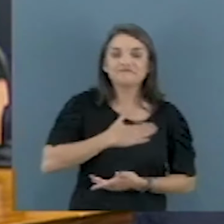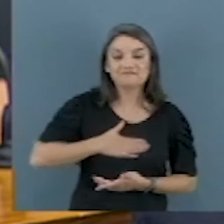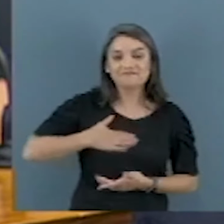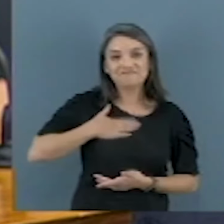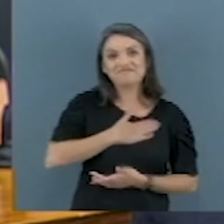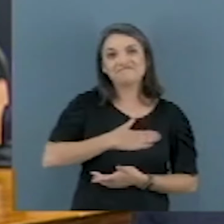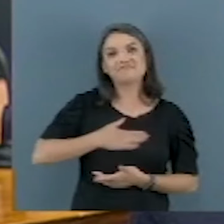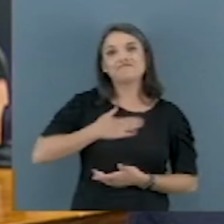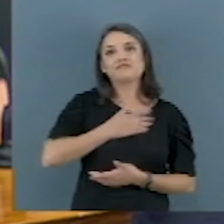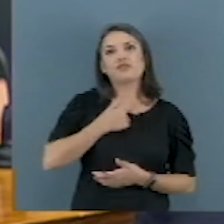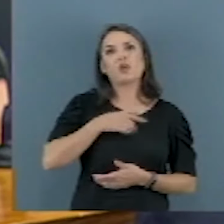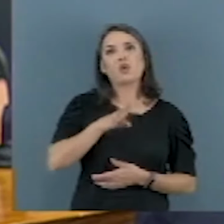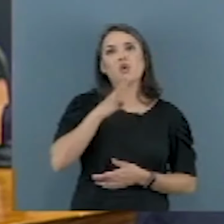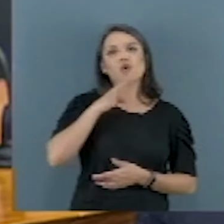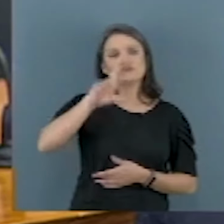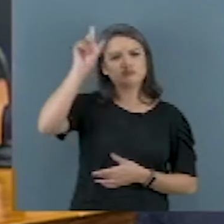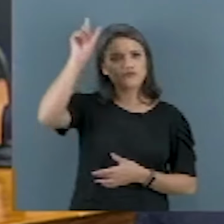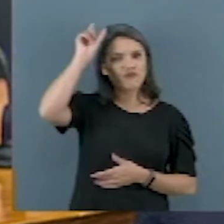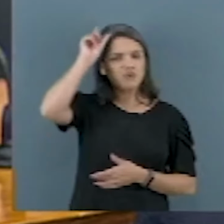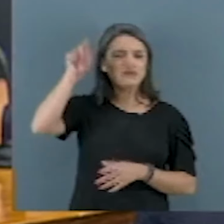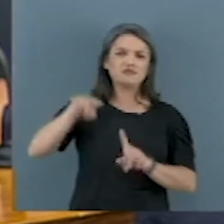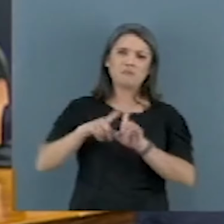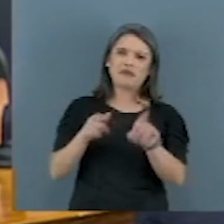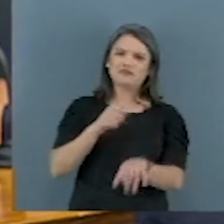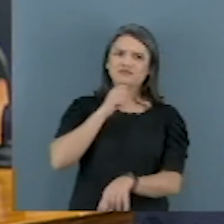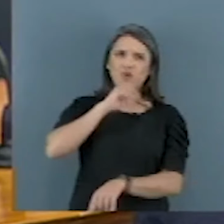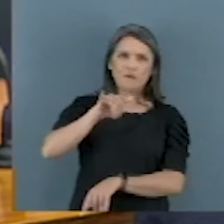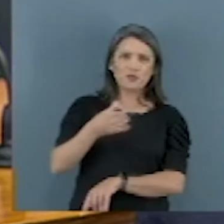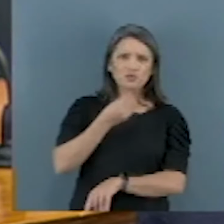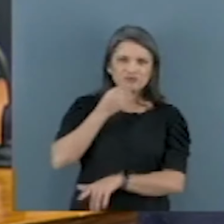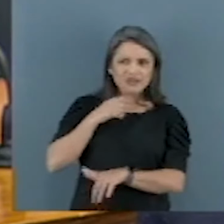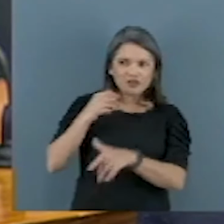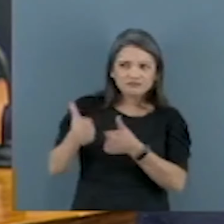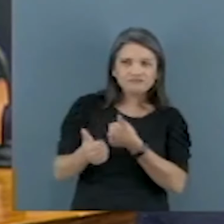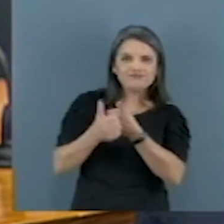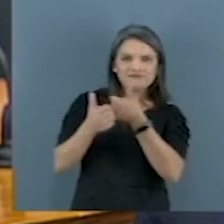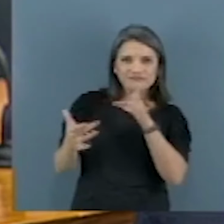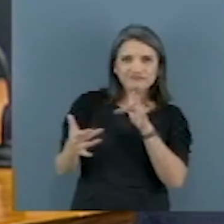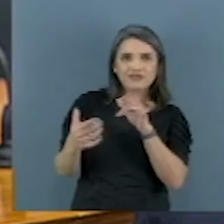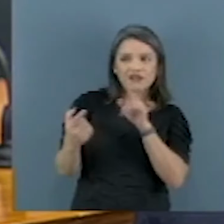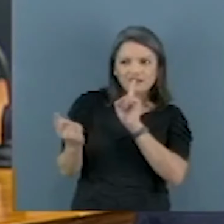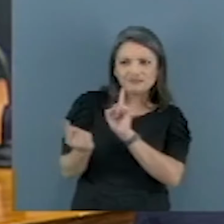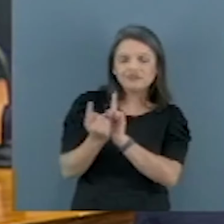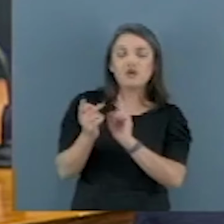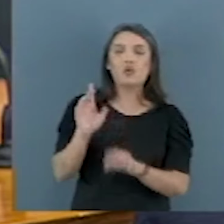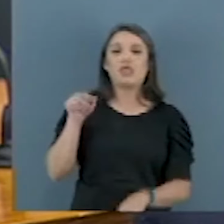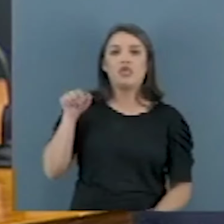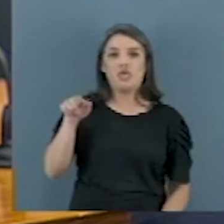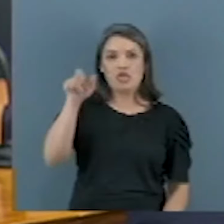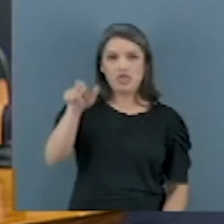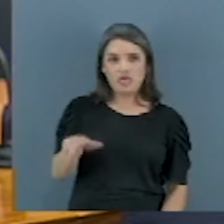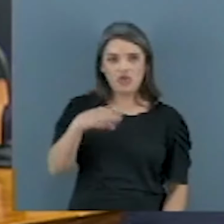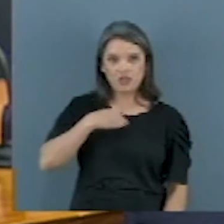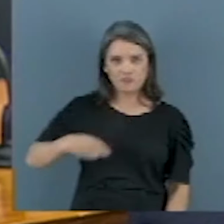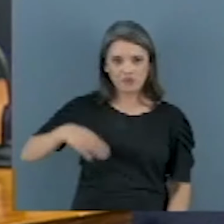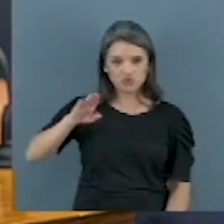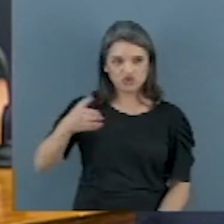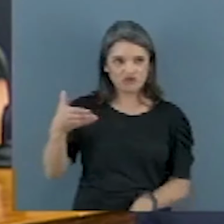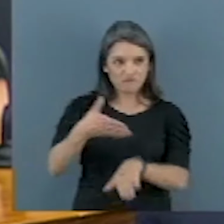Conheci o Valdez, mas não tive a oportunidade de estar próximo como estou hoje. Ele foi no meu estado, o Alan já